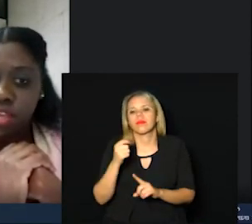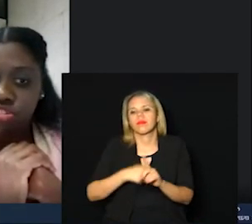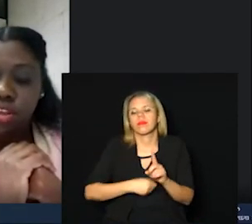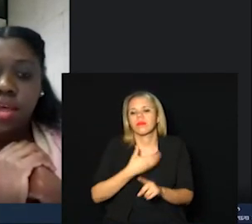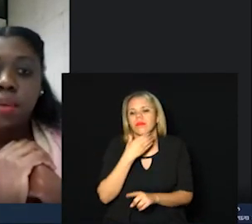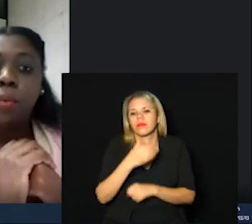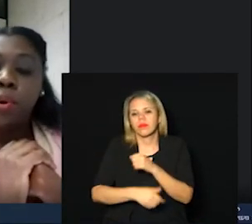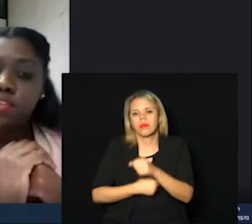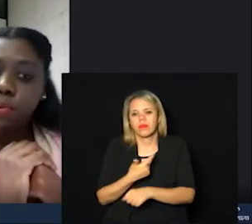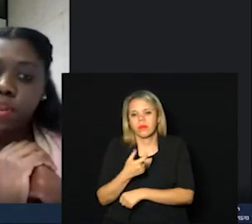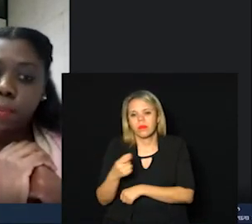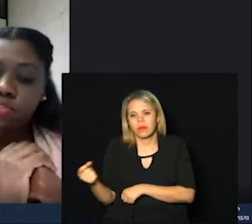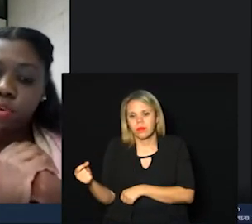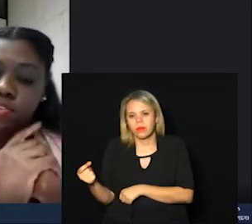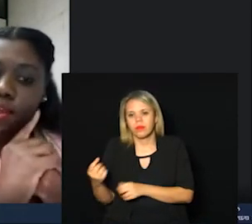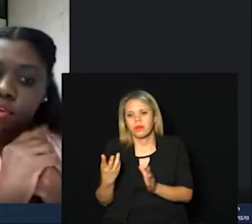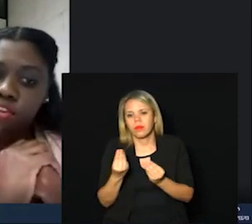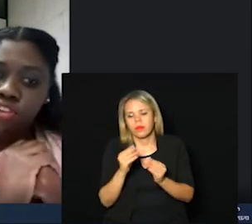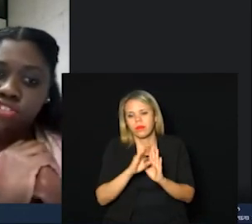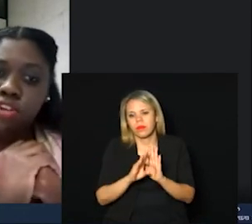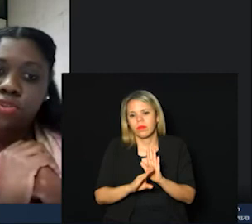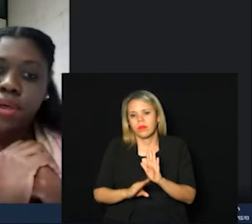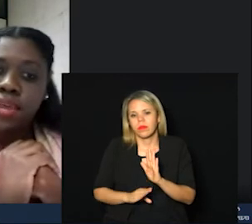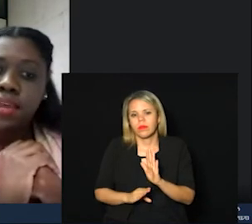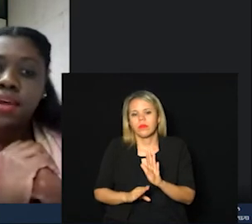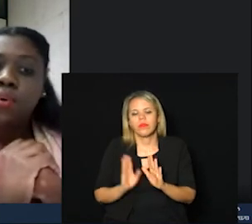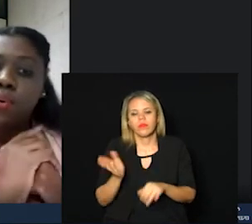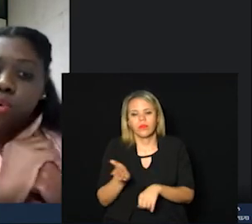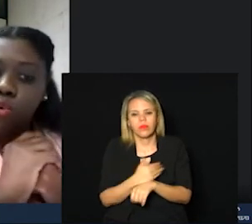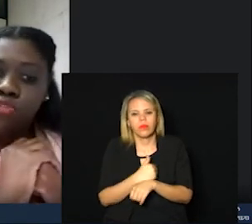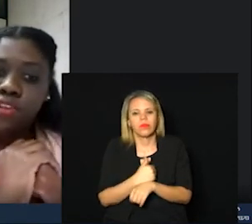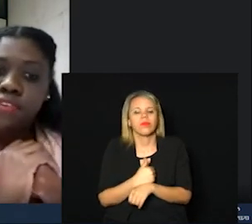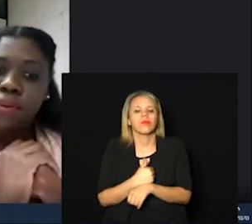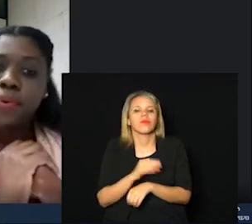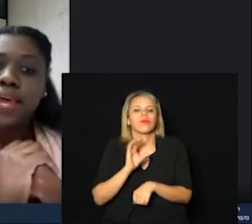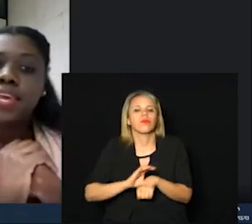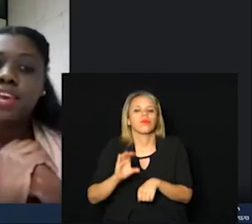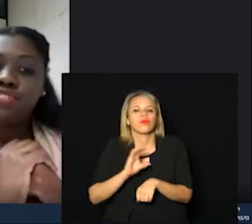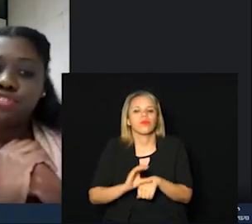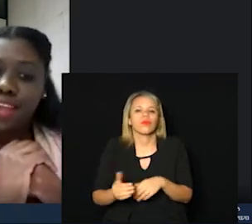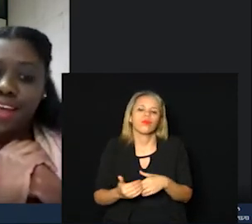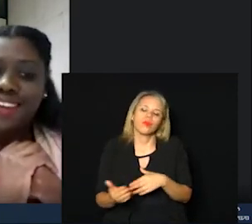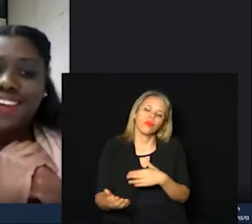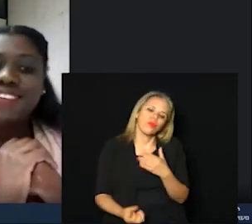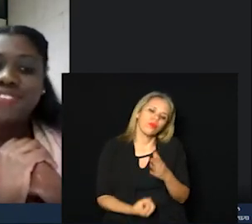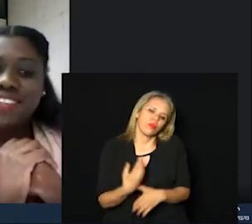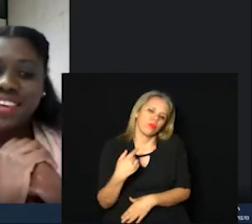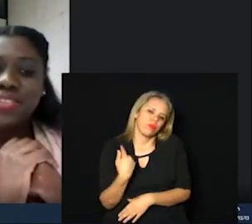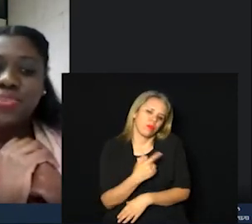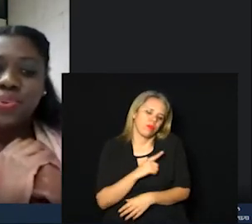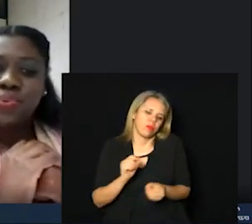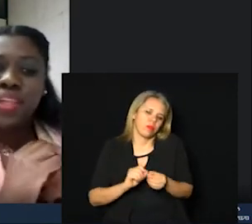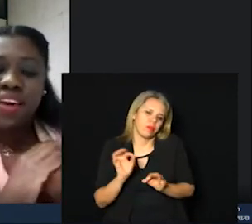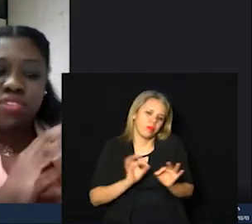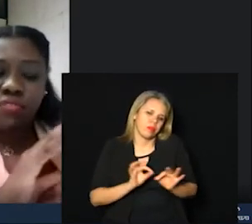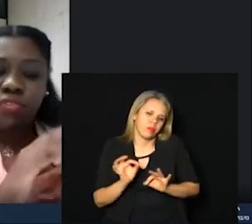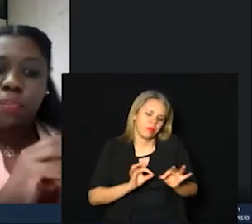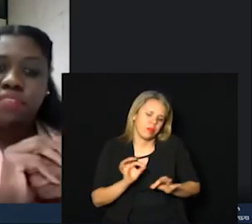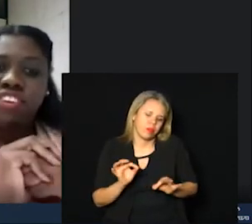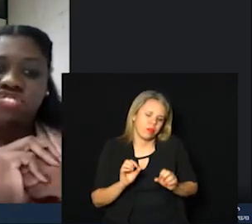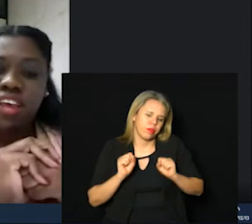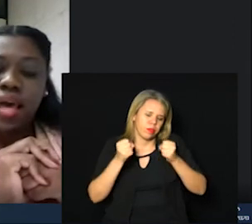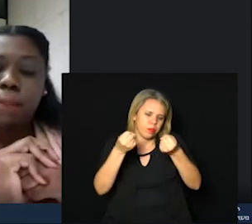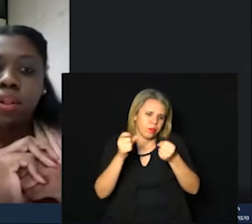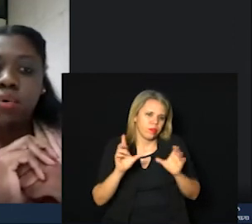2020. Muitas programações, a Gláucia já adiantou aí, um curso que vem por aí, que a gente está fazendo todo o esforço